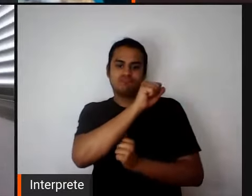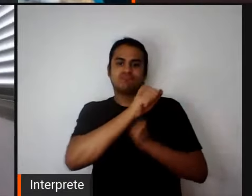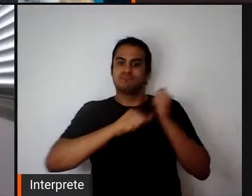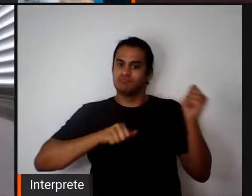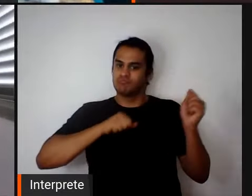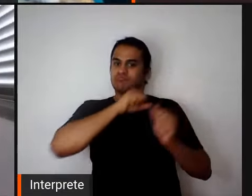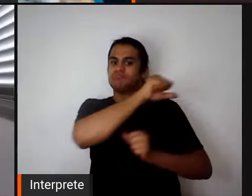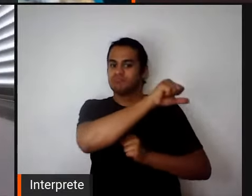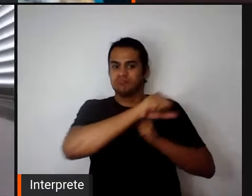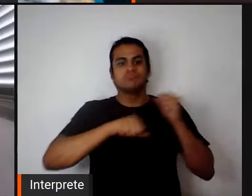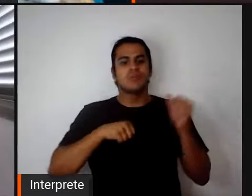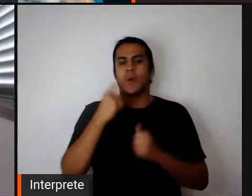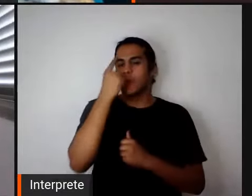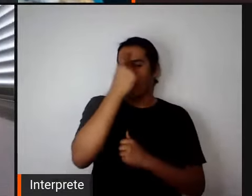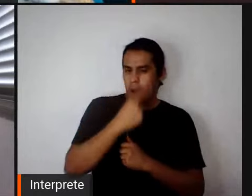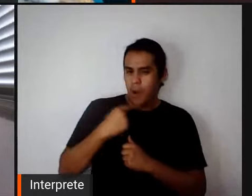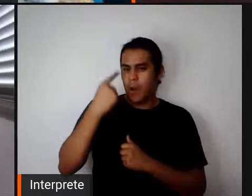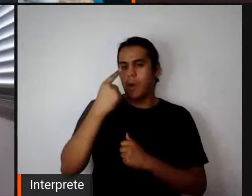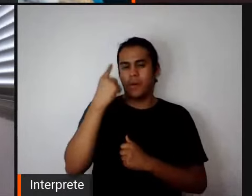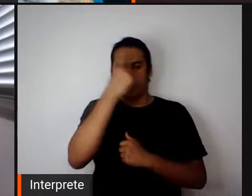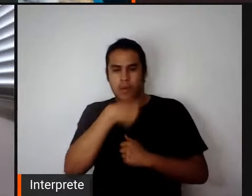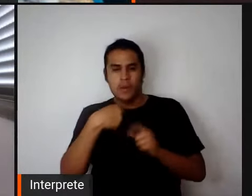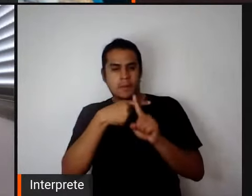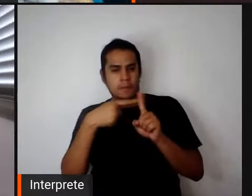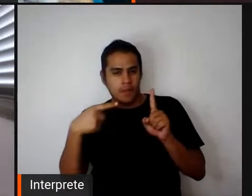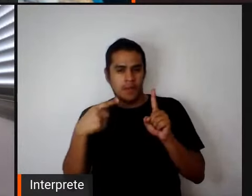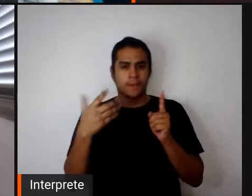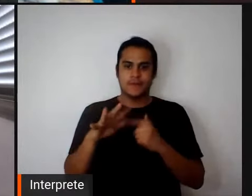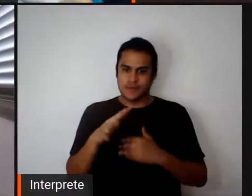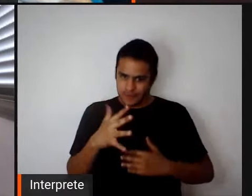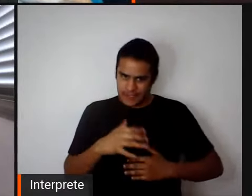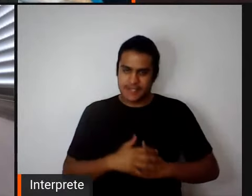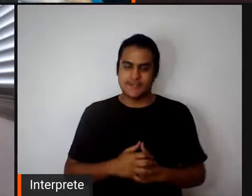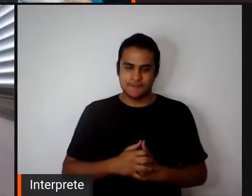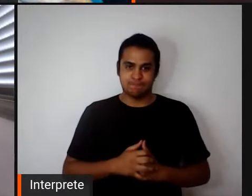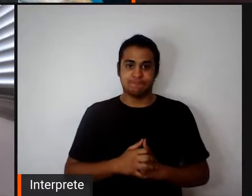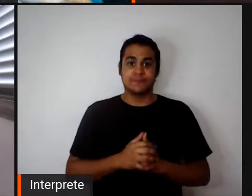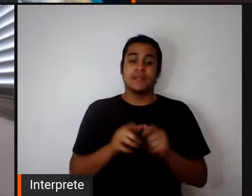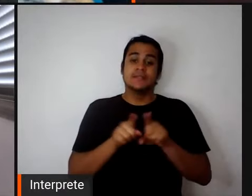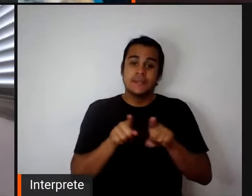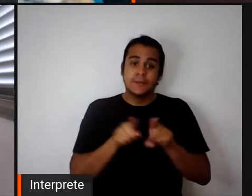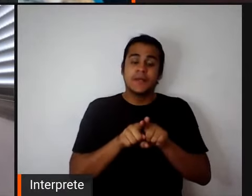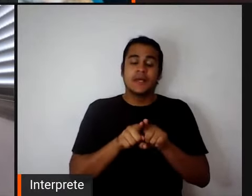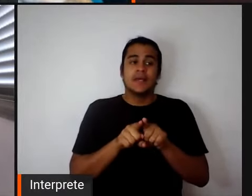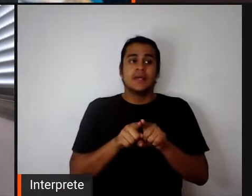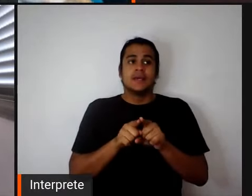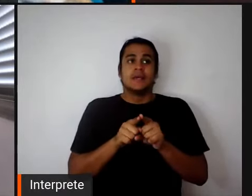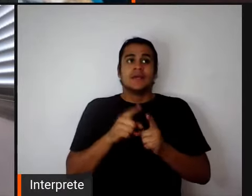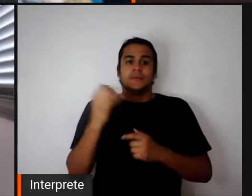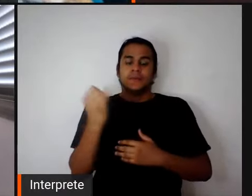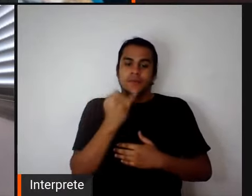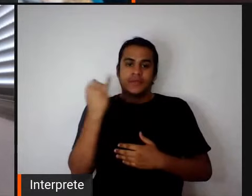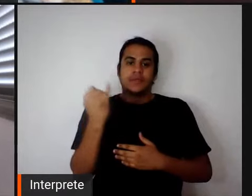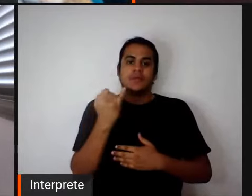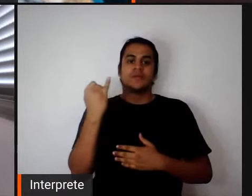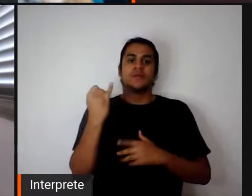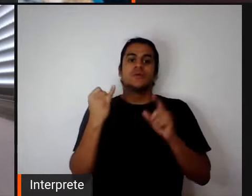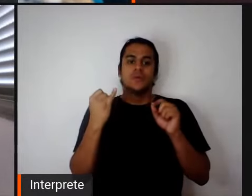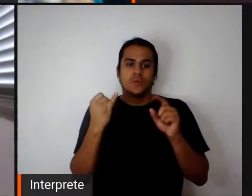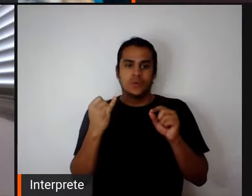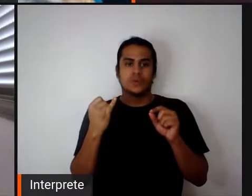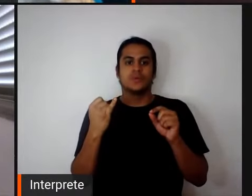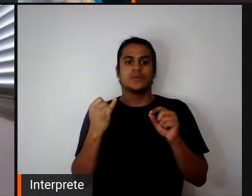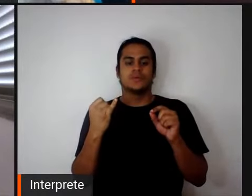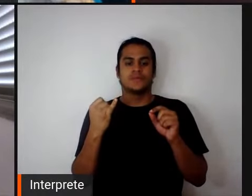estaremos aqui reunidos conversando. Né? E importante também é que nós vamos adotar